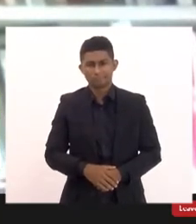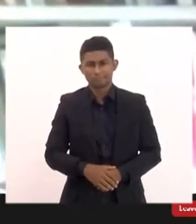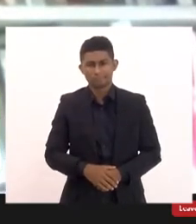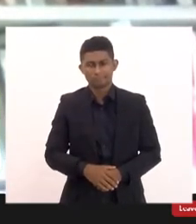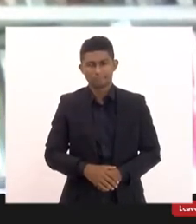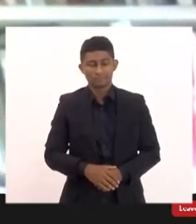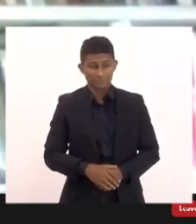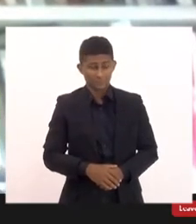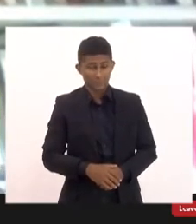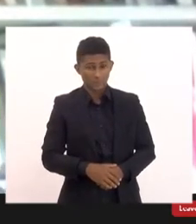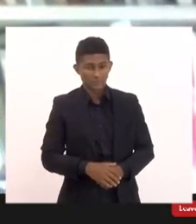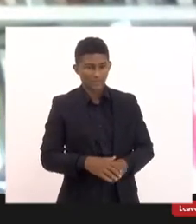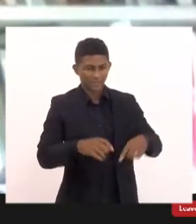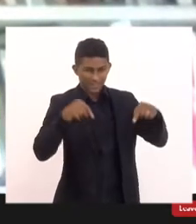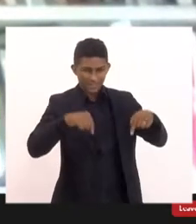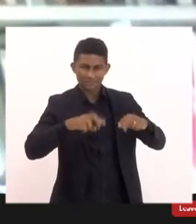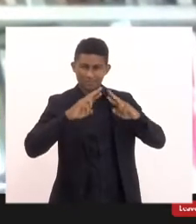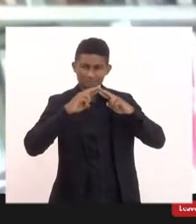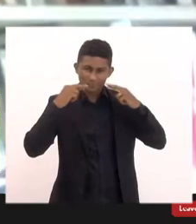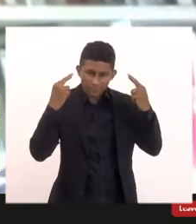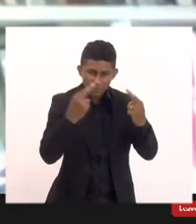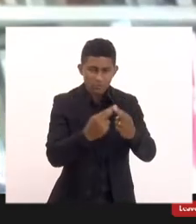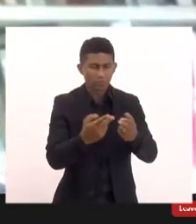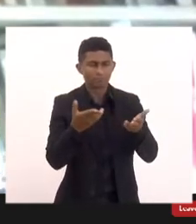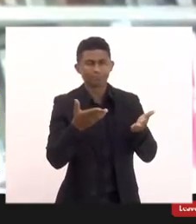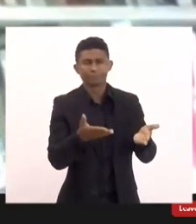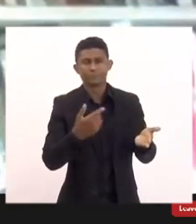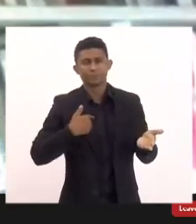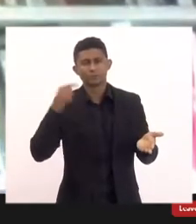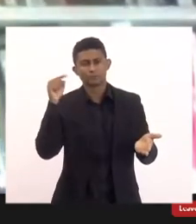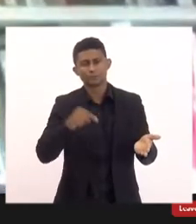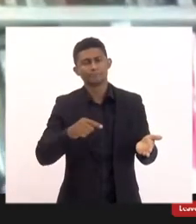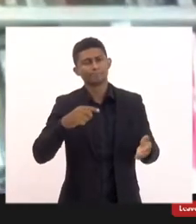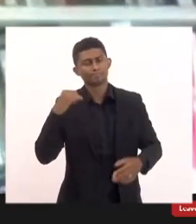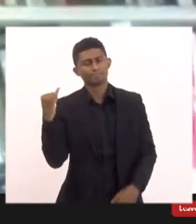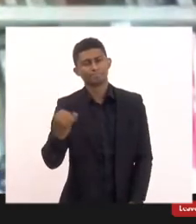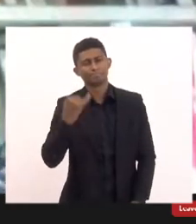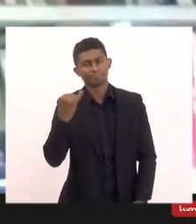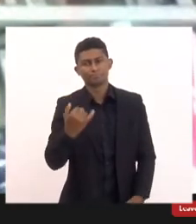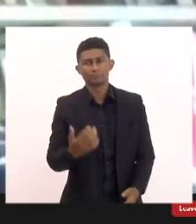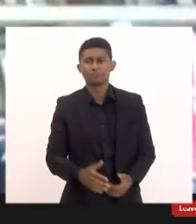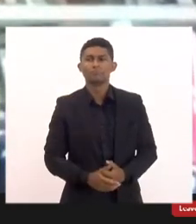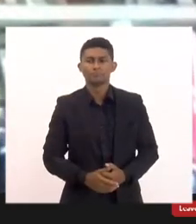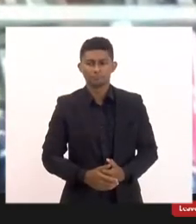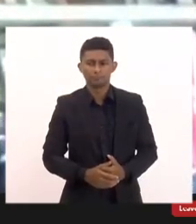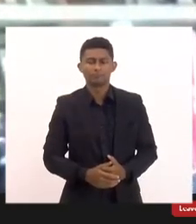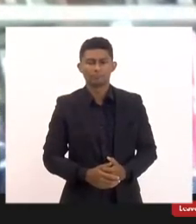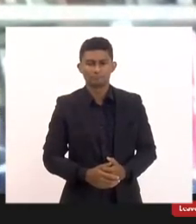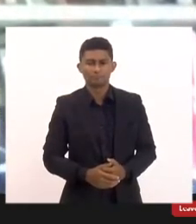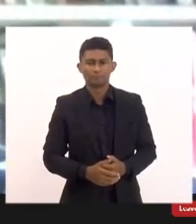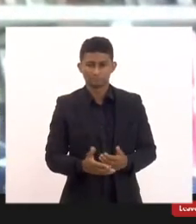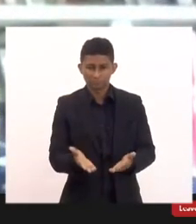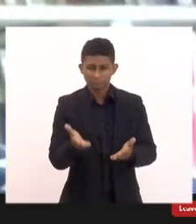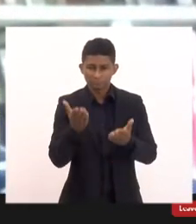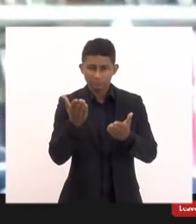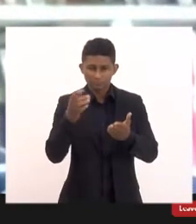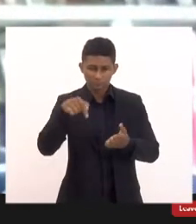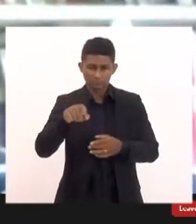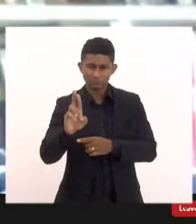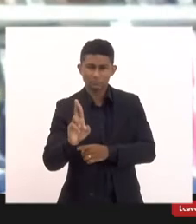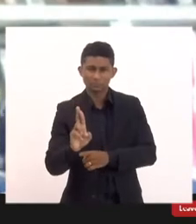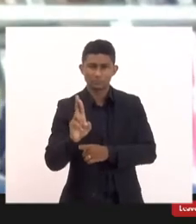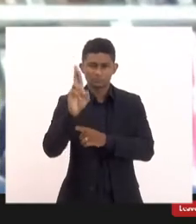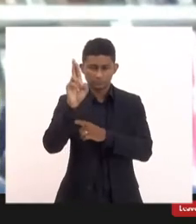nas audiências públicas, especialmente conduzidas por você, na